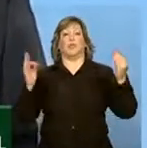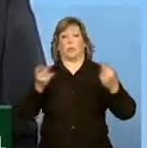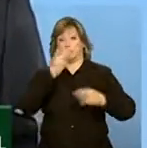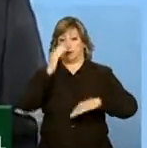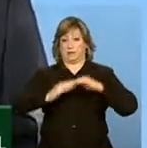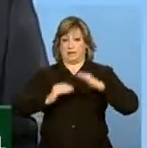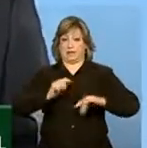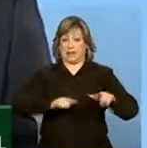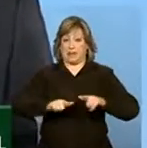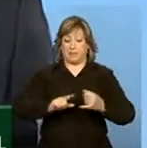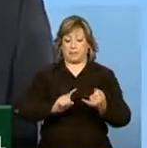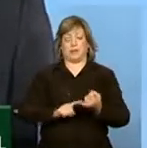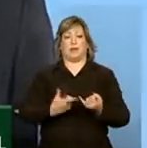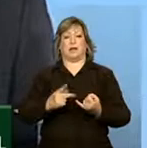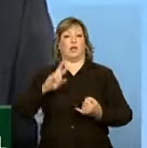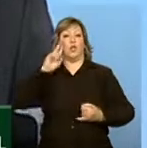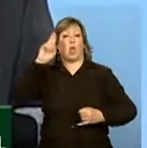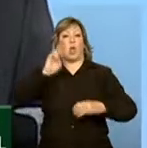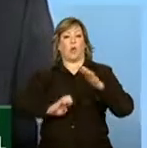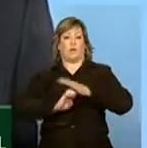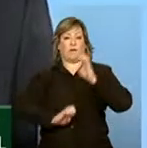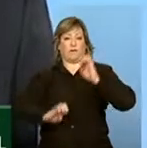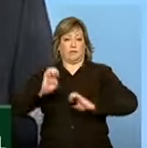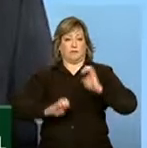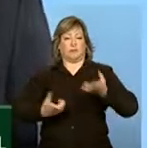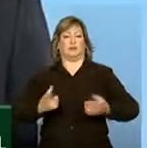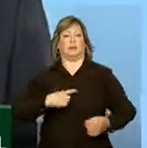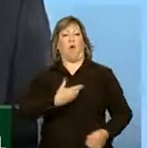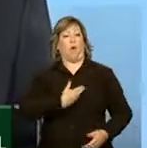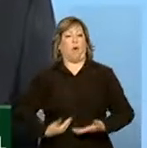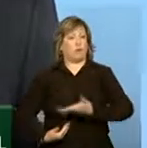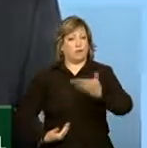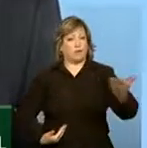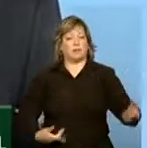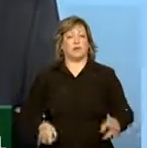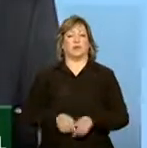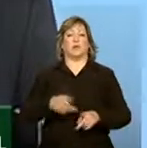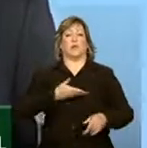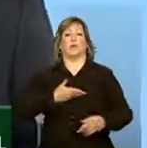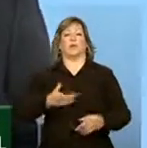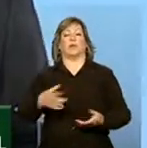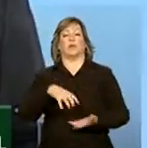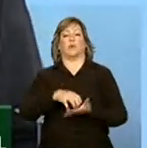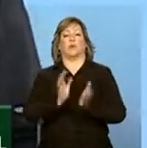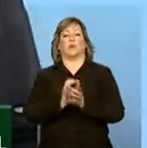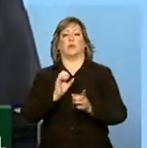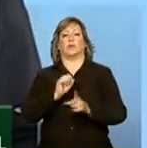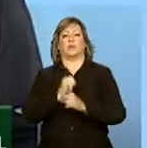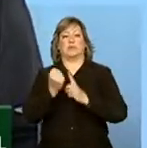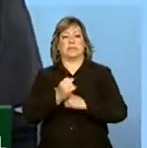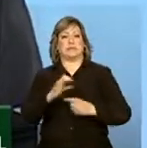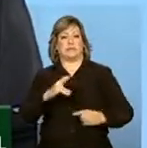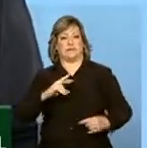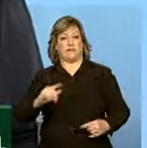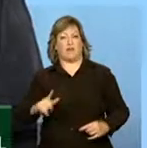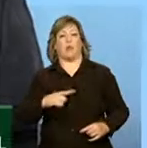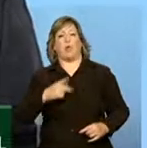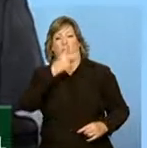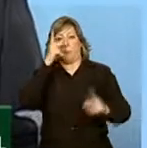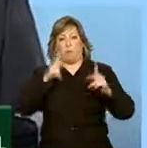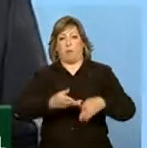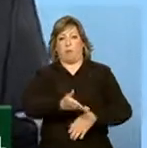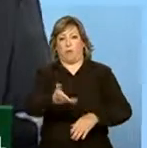trabalhadores, os empregadores, os governos e os companheiros da sociedade civil, que trouxeram